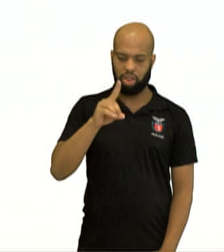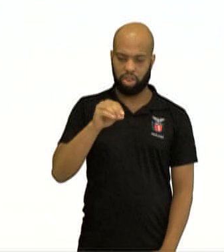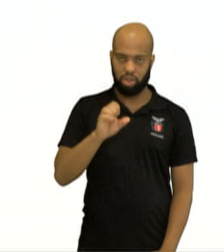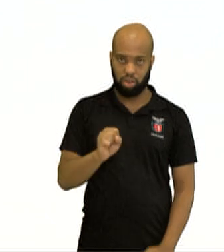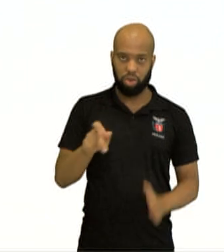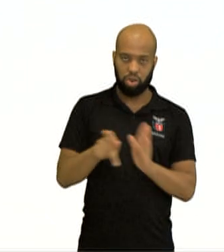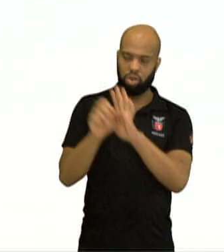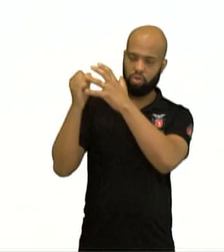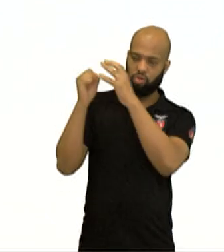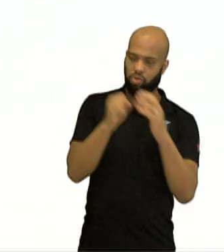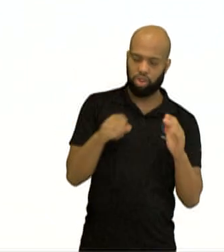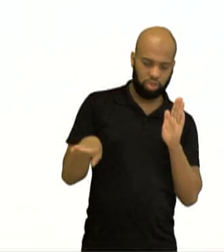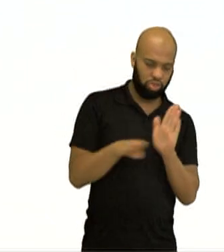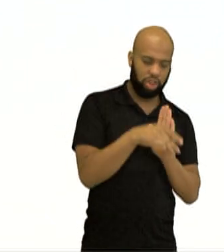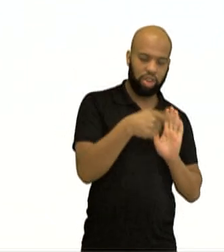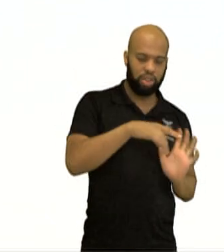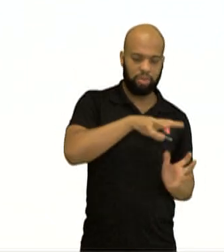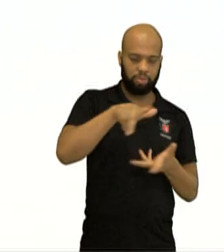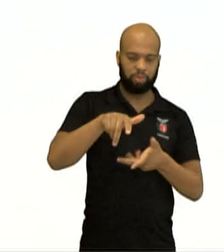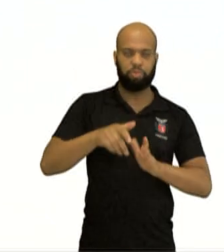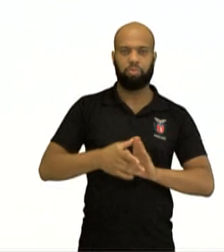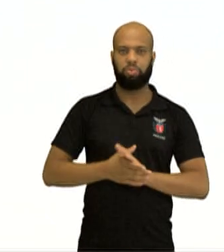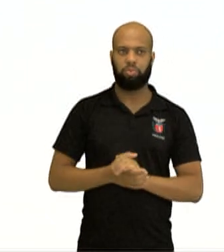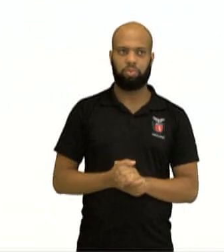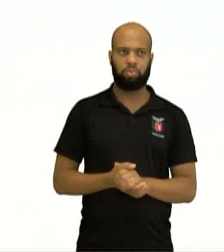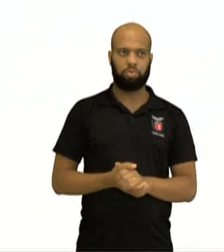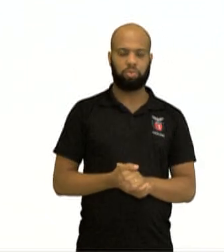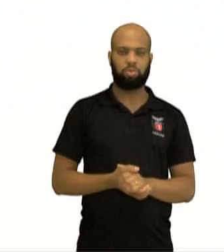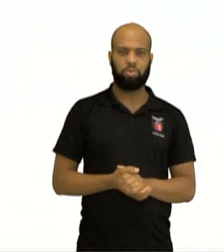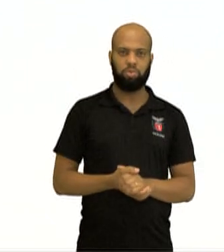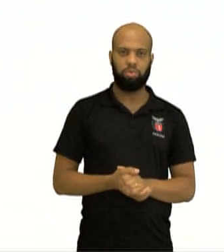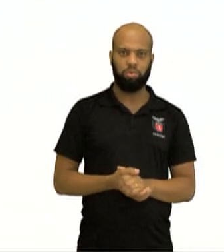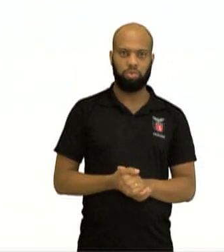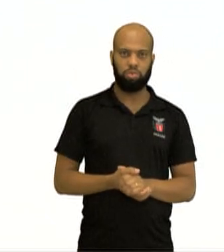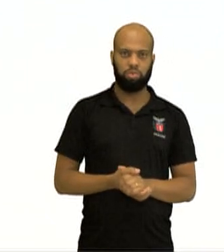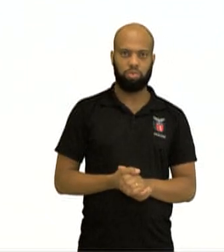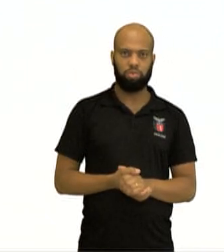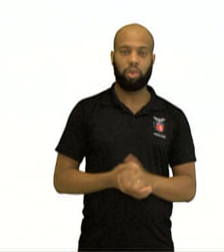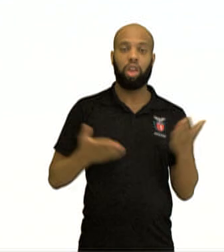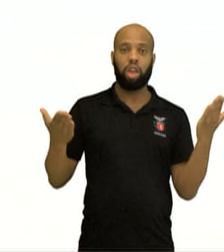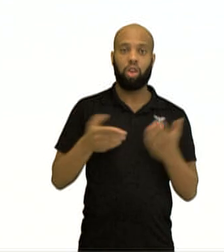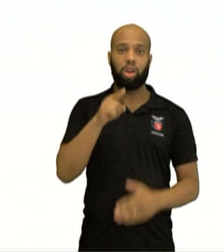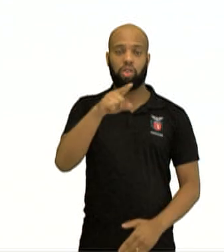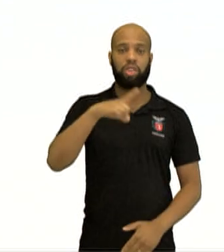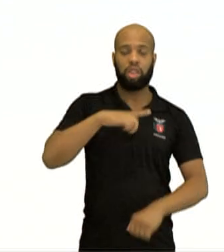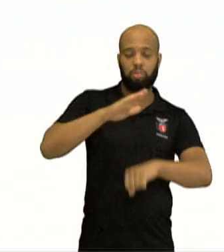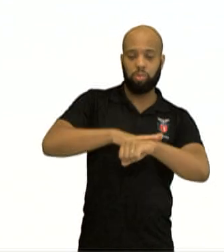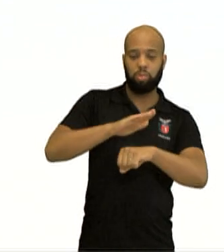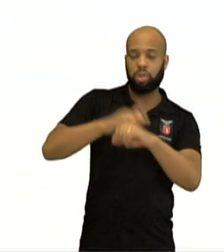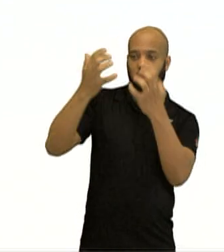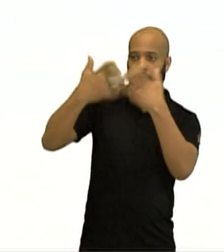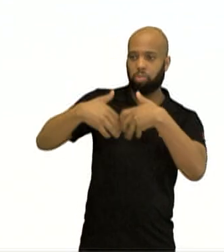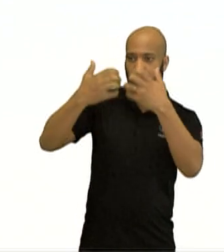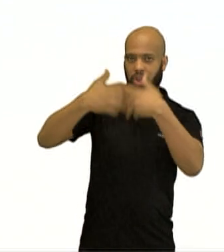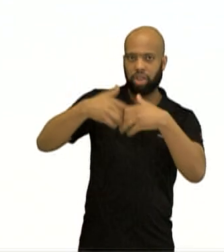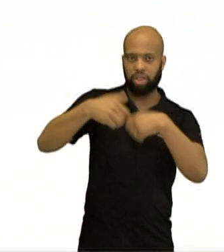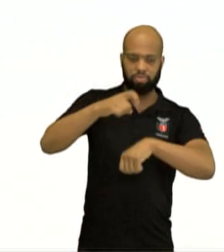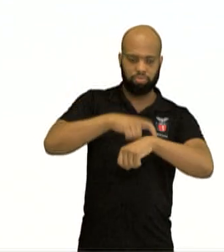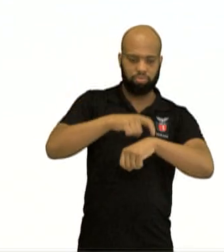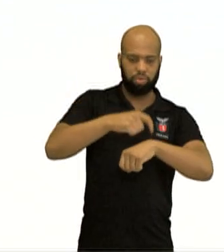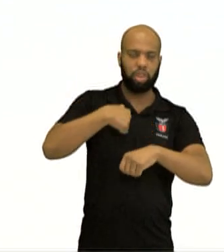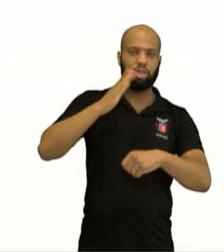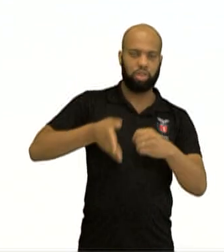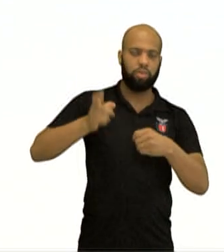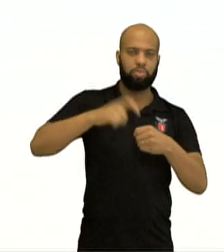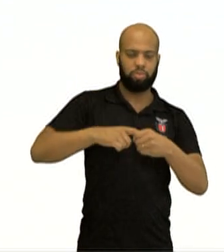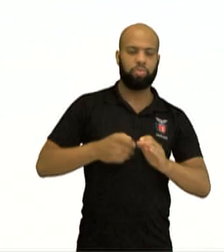enzimas. Letra D, coenzimas de importante relevância no processo de síntese proteica. Eu dou aquele tempinho básico